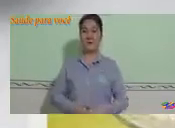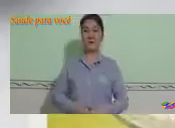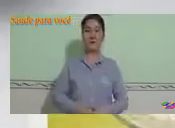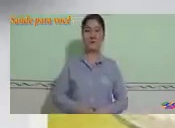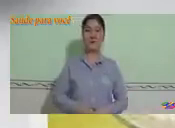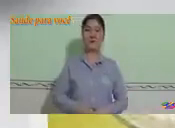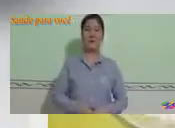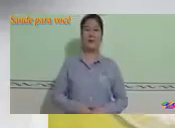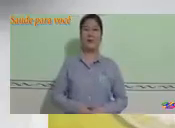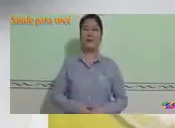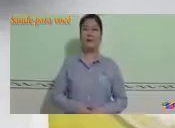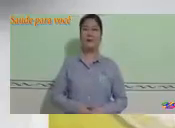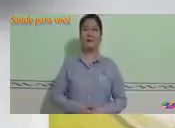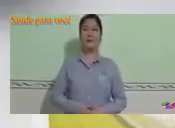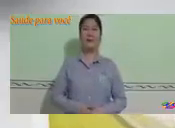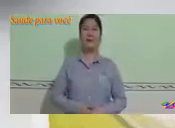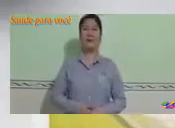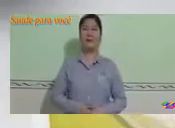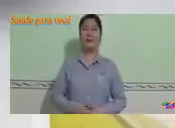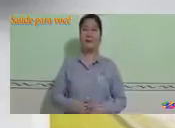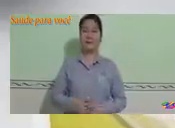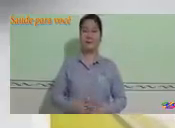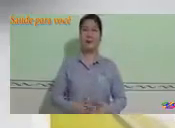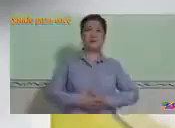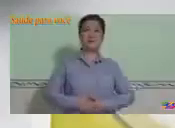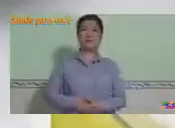RDFININDO contorno corporal.